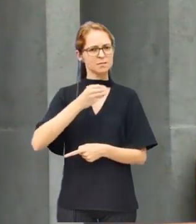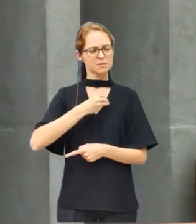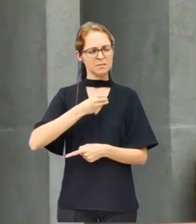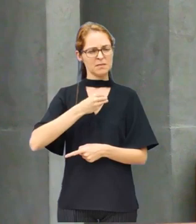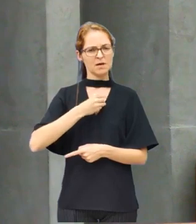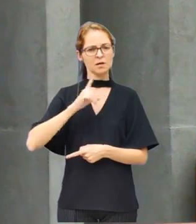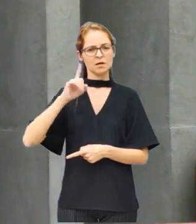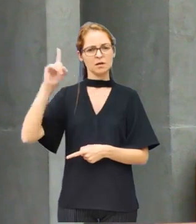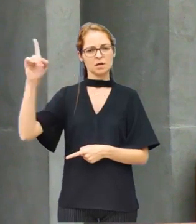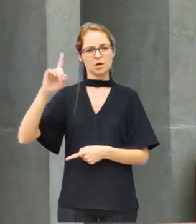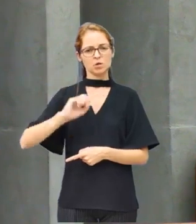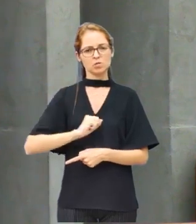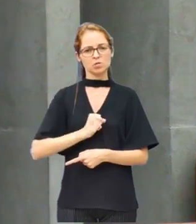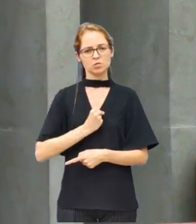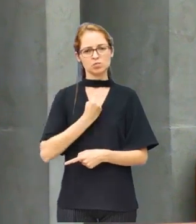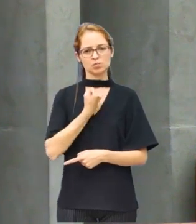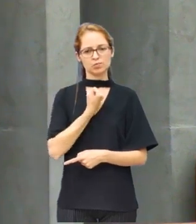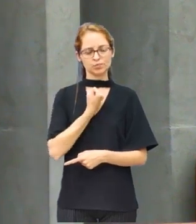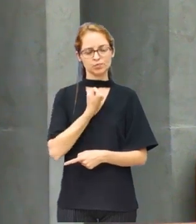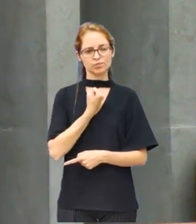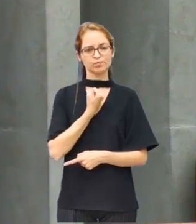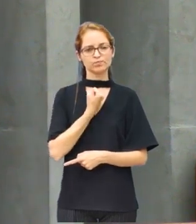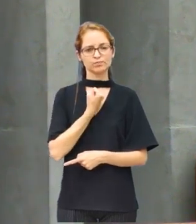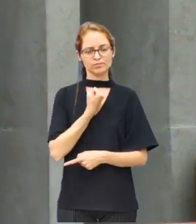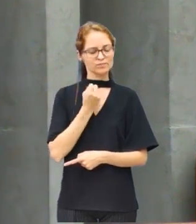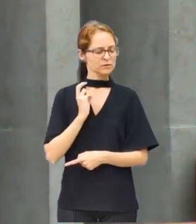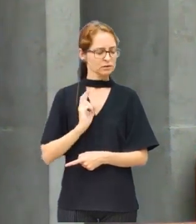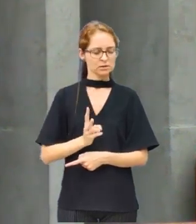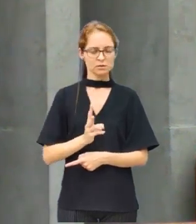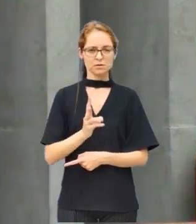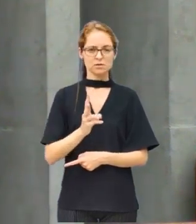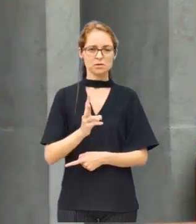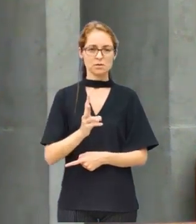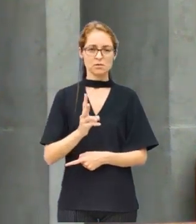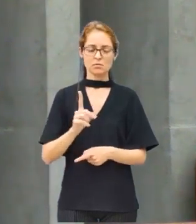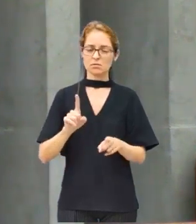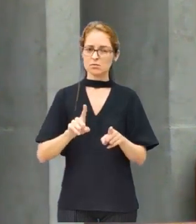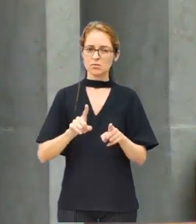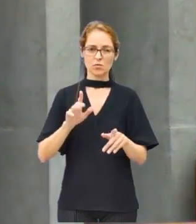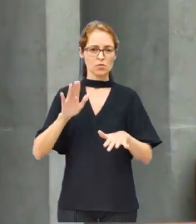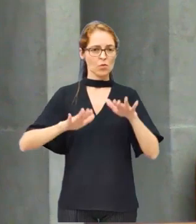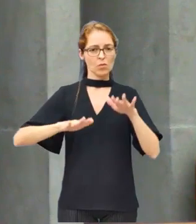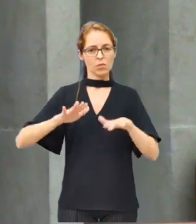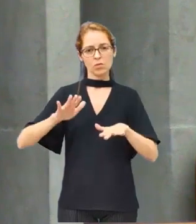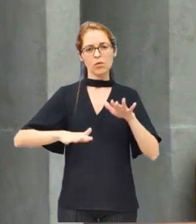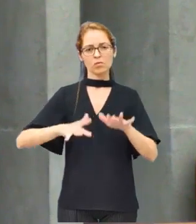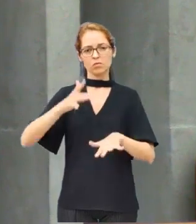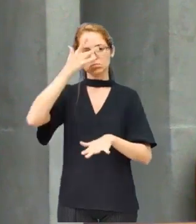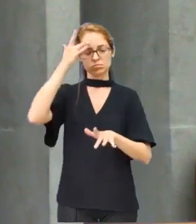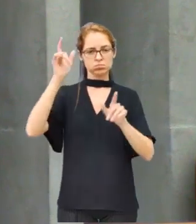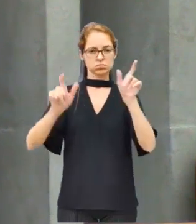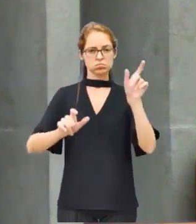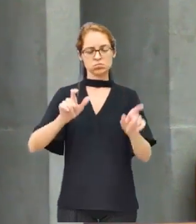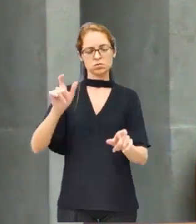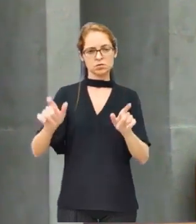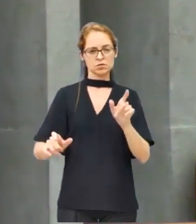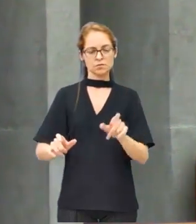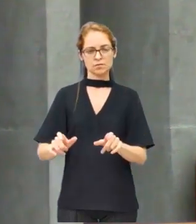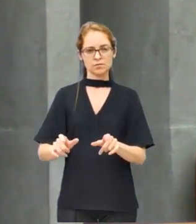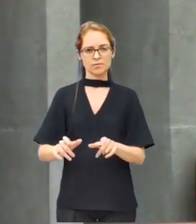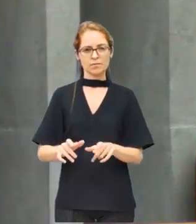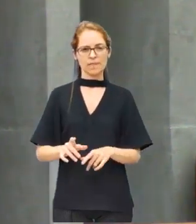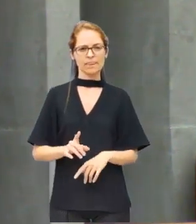ira de Deus. Proceda ele dos ímpios ou da igreja. Deus não é aquele